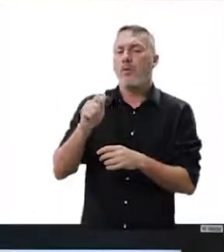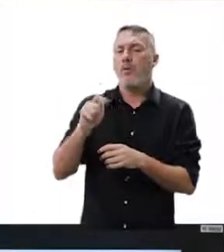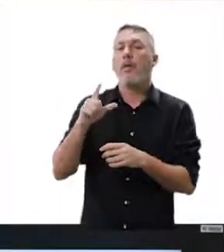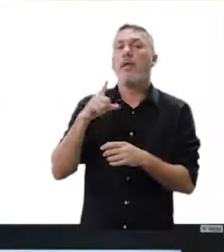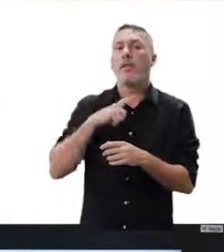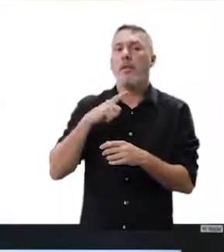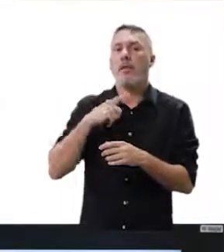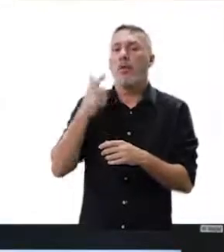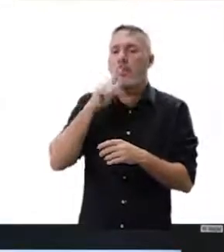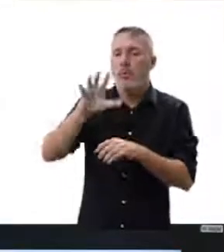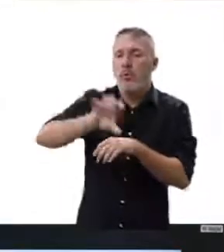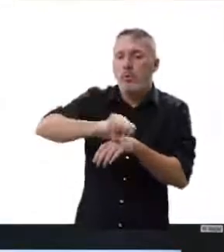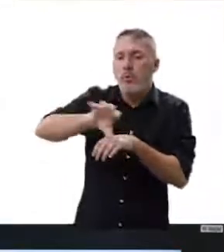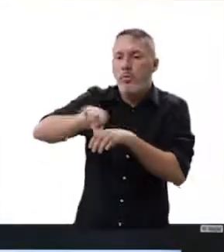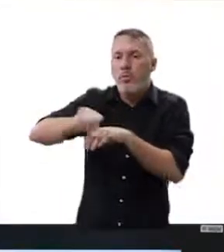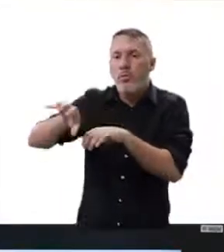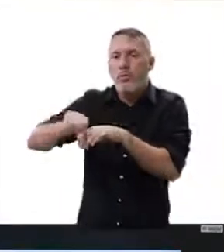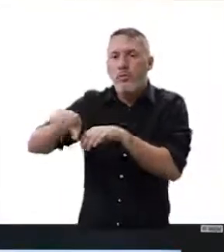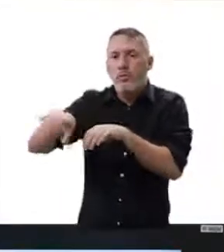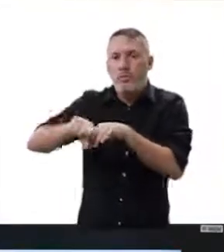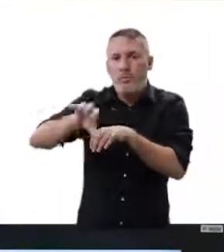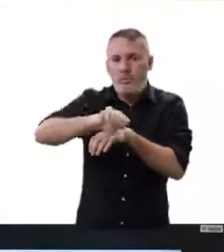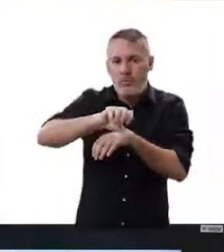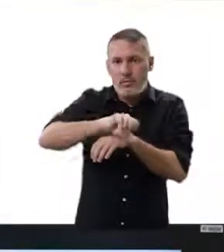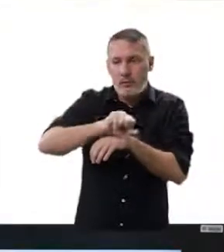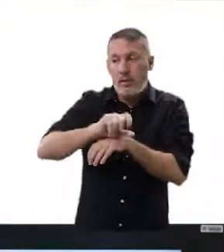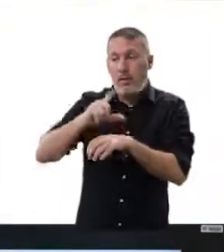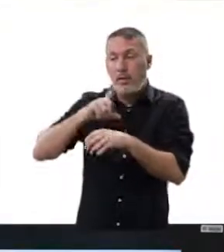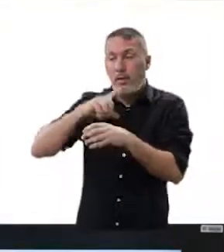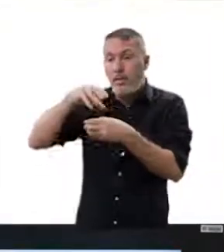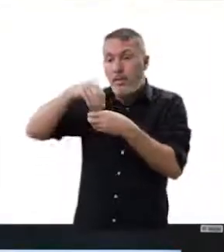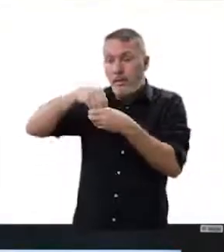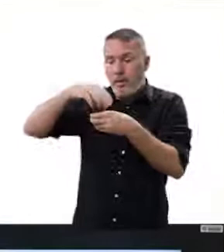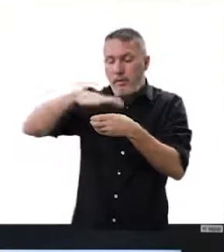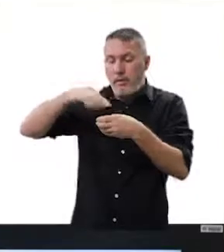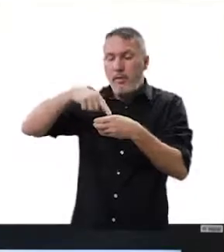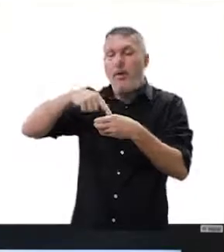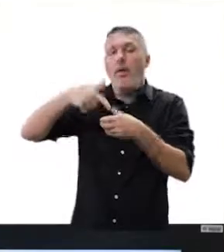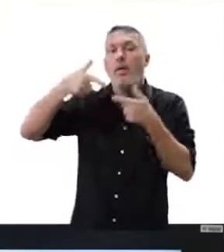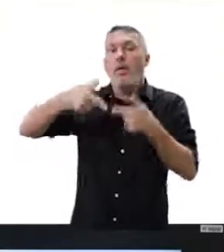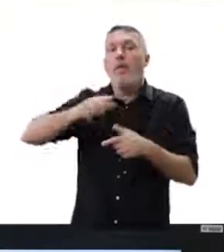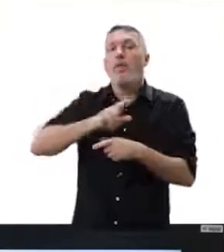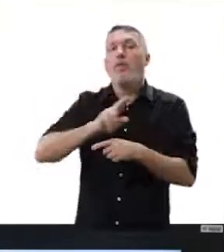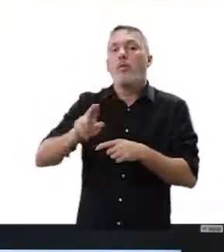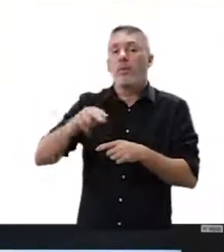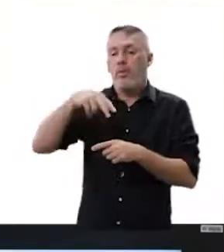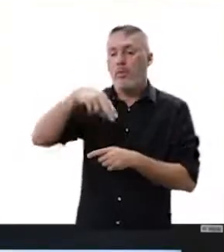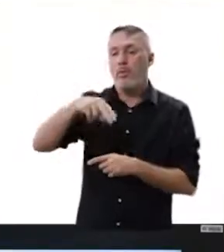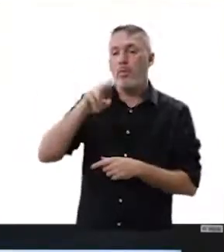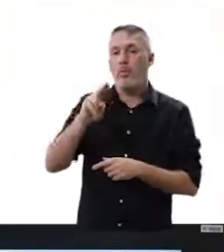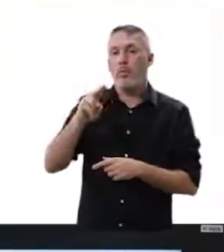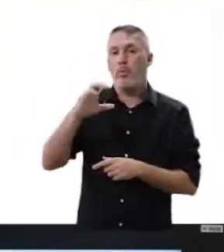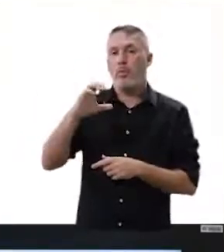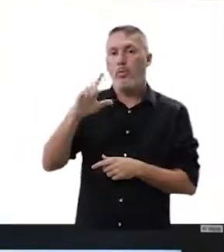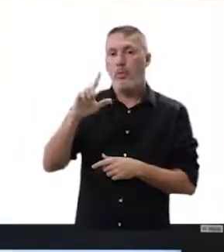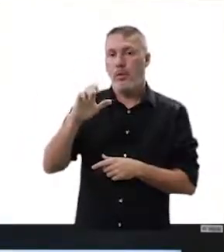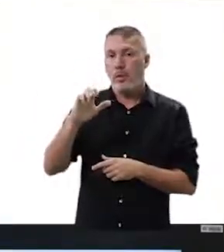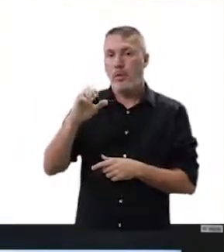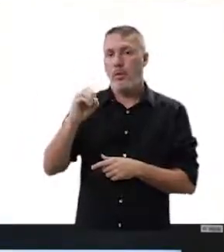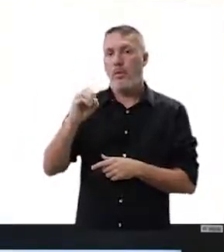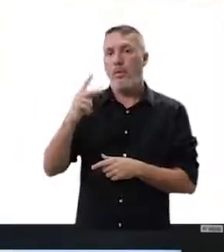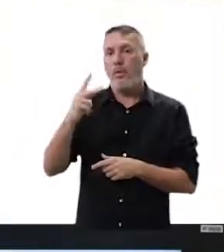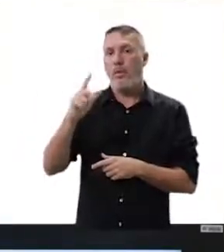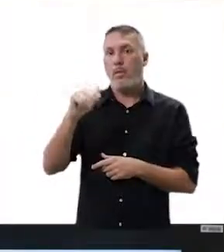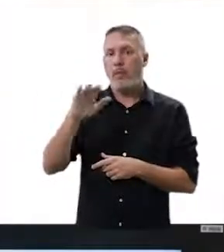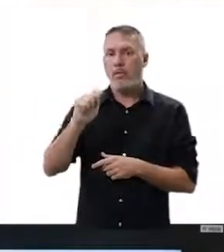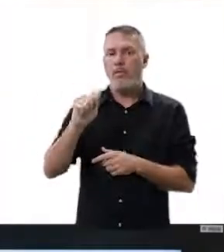dela vamos ter passagem de substâncias. No meio, ele vai ter uma estrutura chamada de nucleoplasma, que